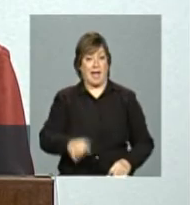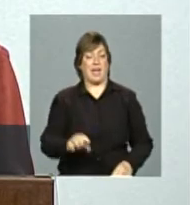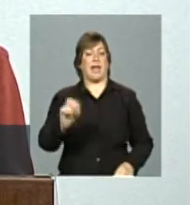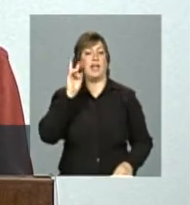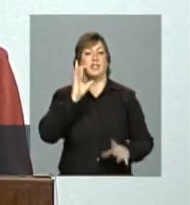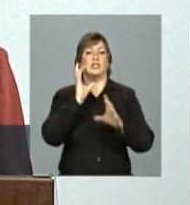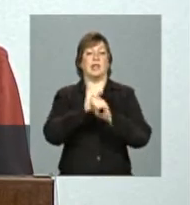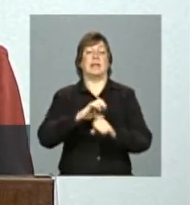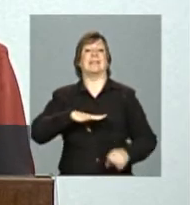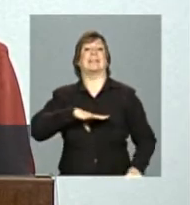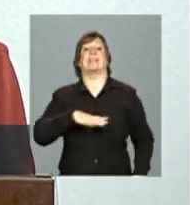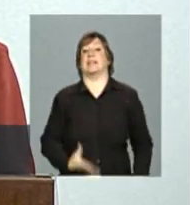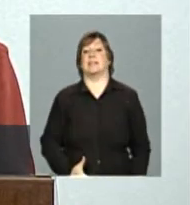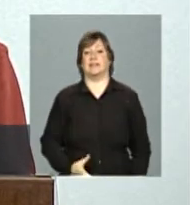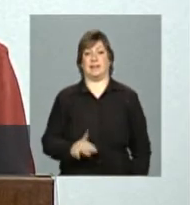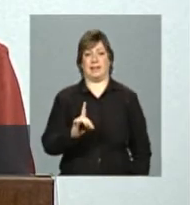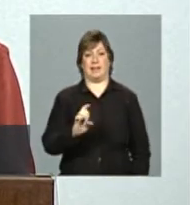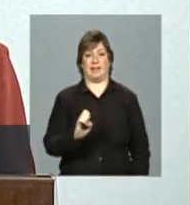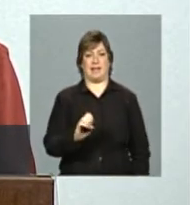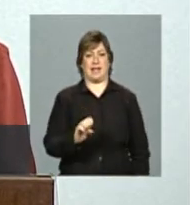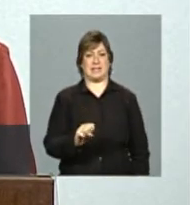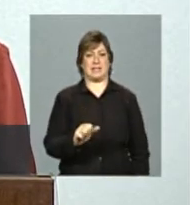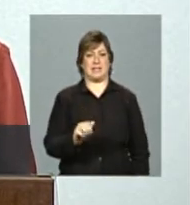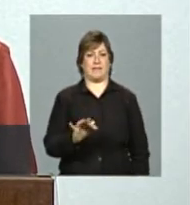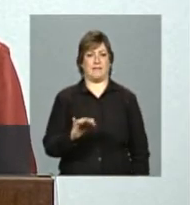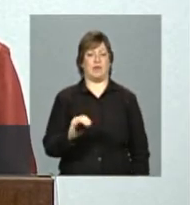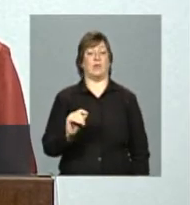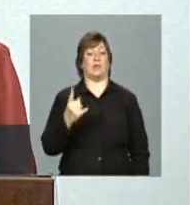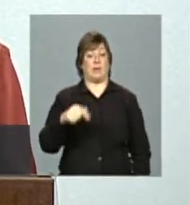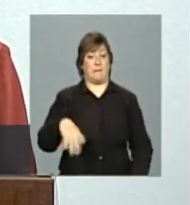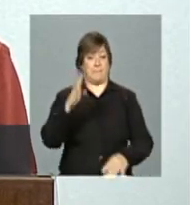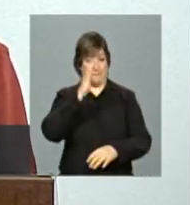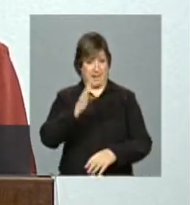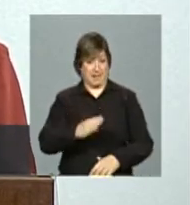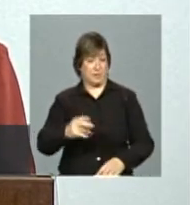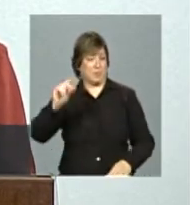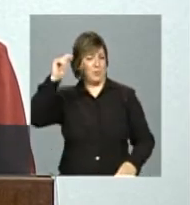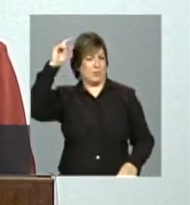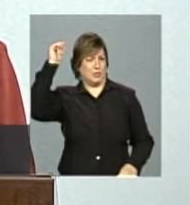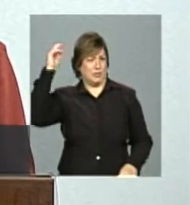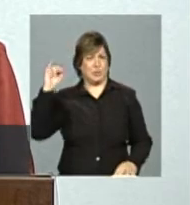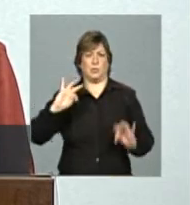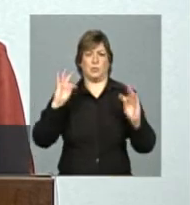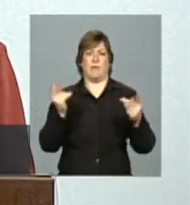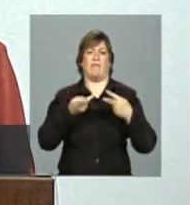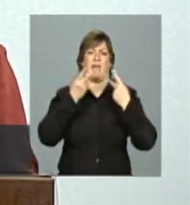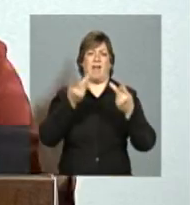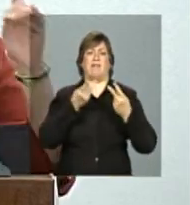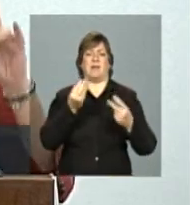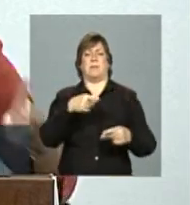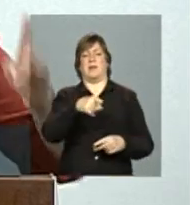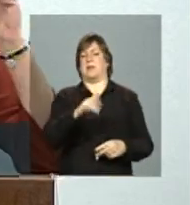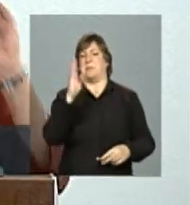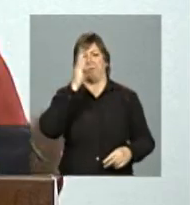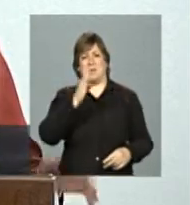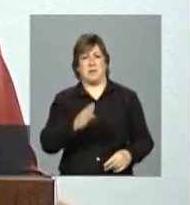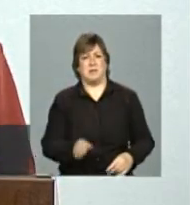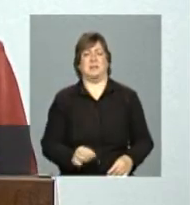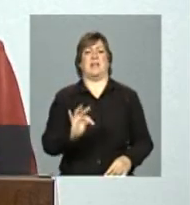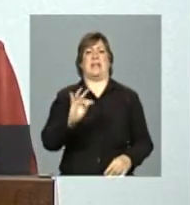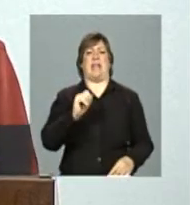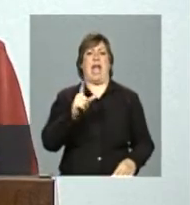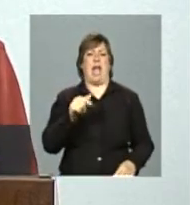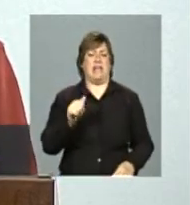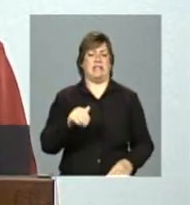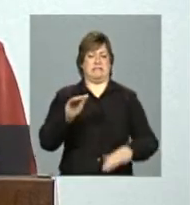desafio e de um país que foi condenado durante muito tempo a ter uma das maiores taxas